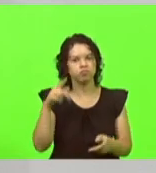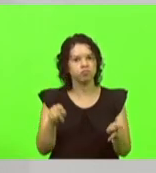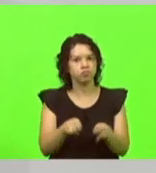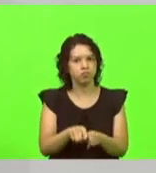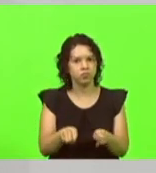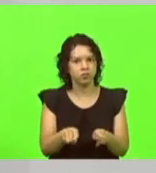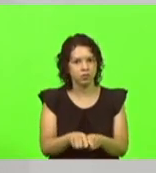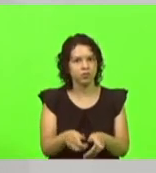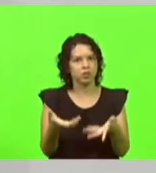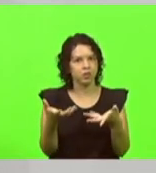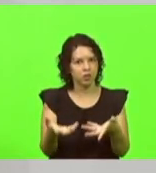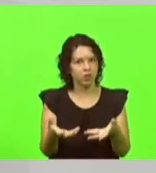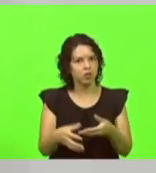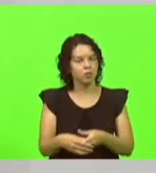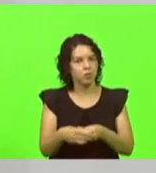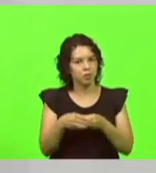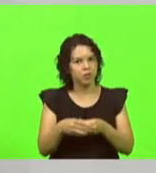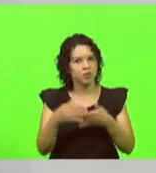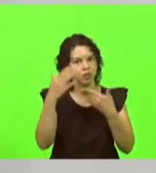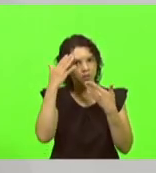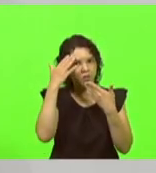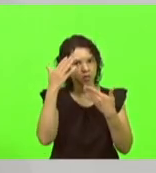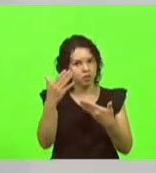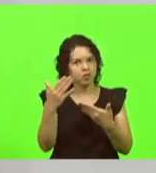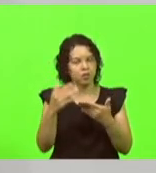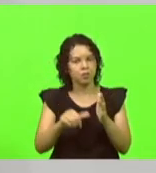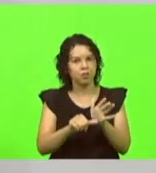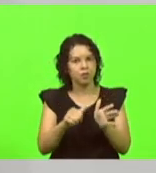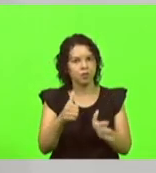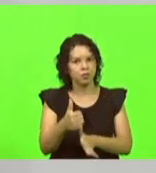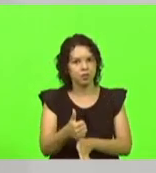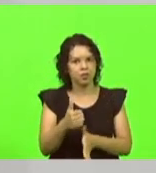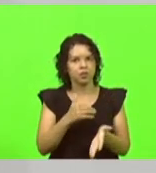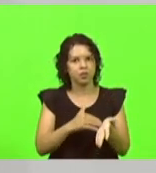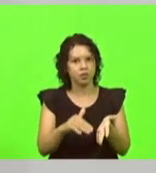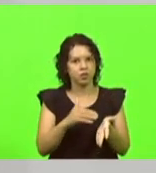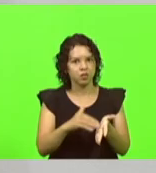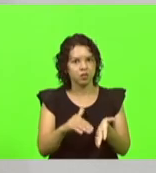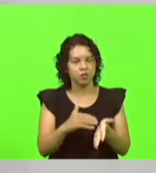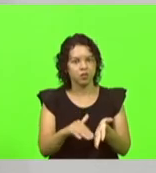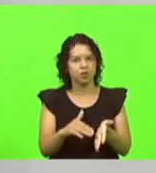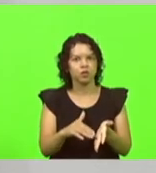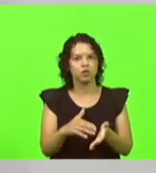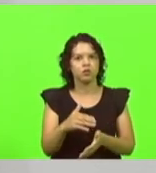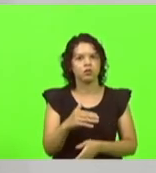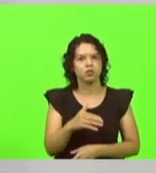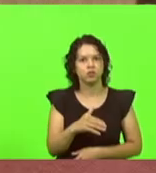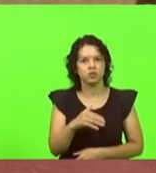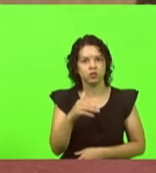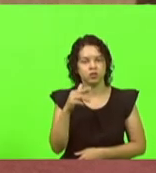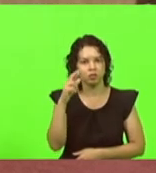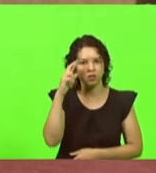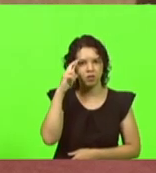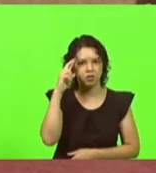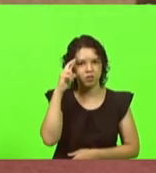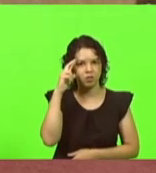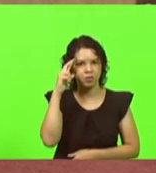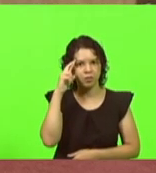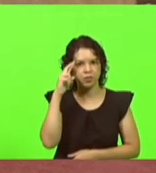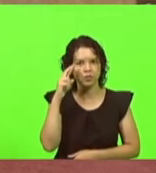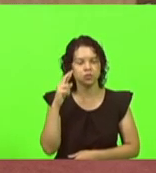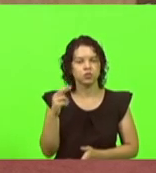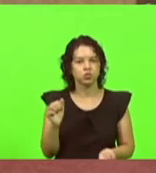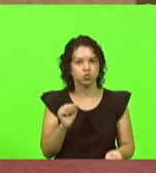quero cumprimentar e agradecer o primeiro secretário, secretário Ricardo Alba. Vamos estar